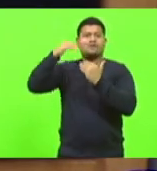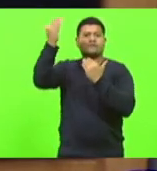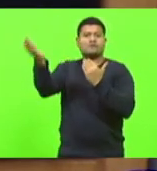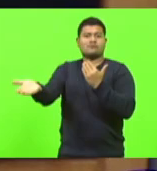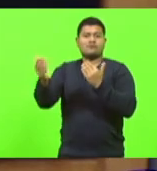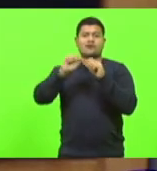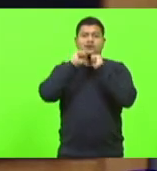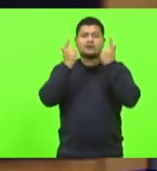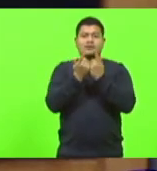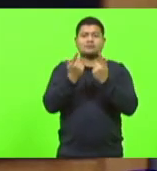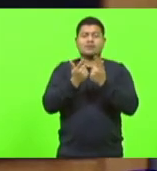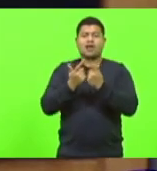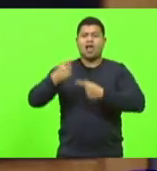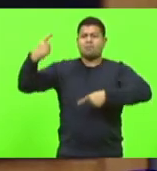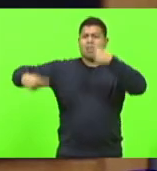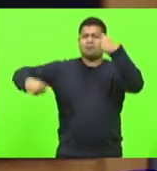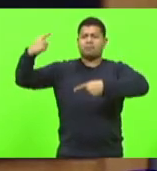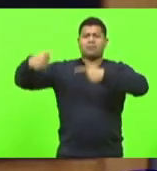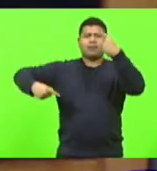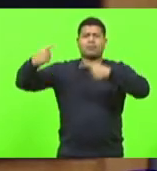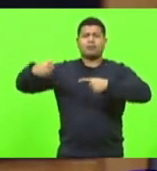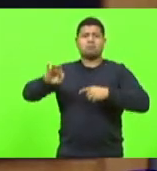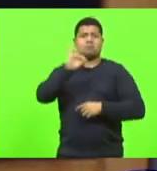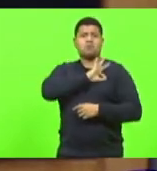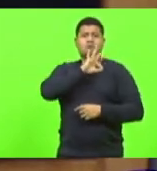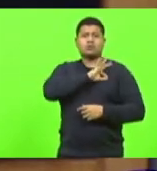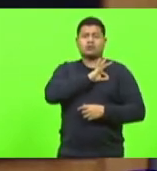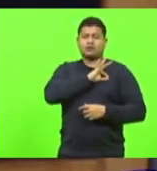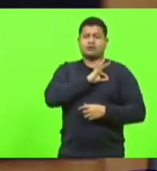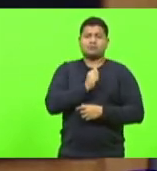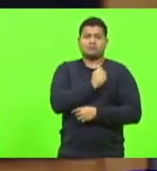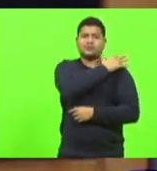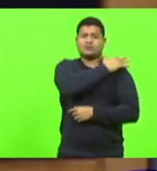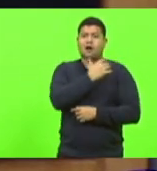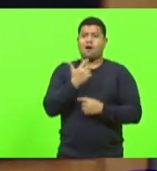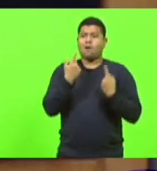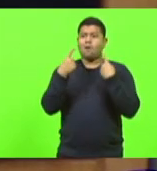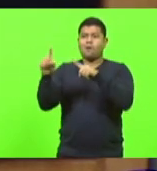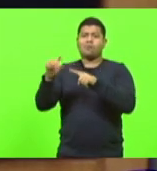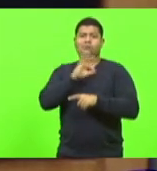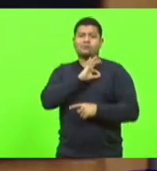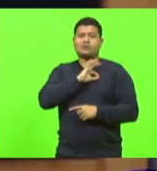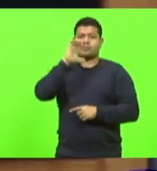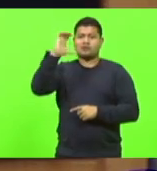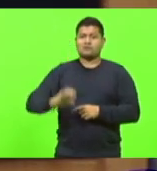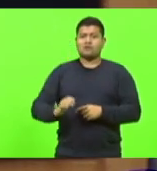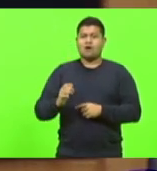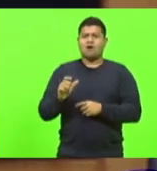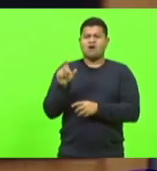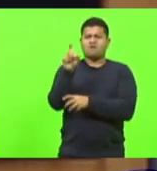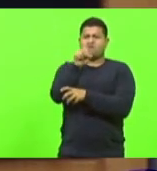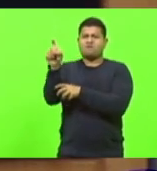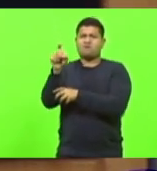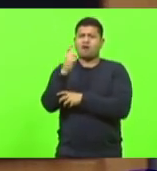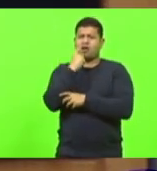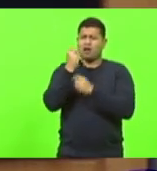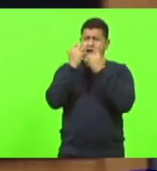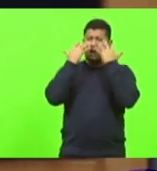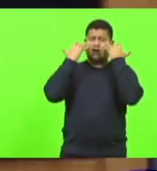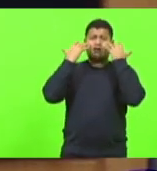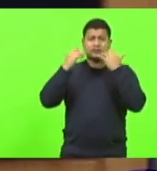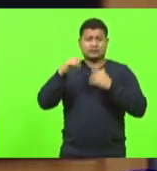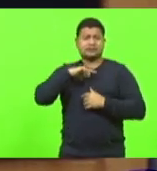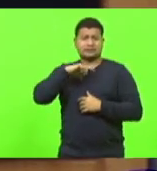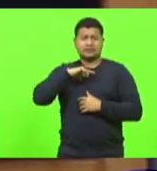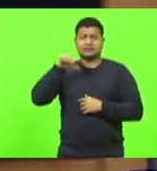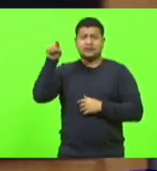servidores do Estado o jogando spray de pimenta no outro russa batendo no